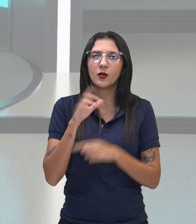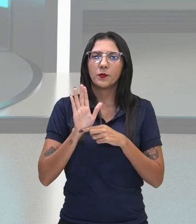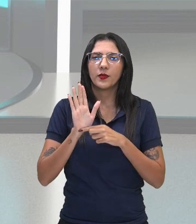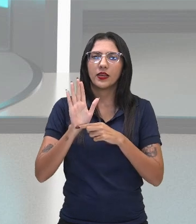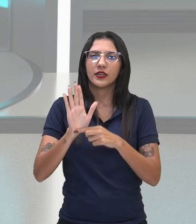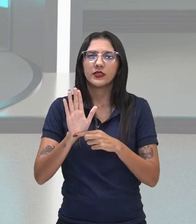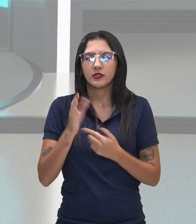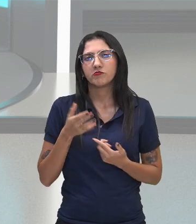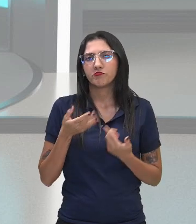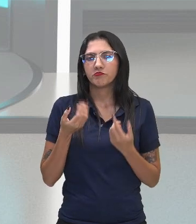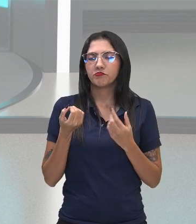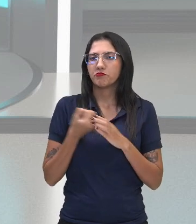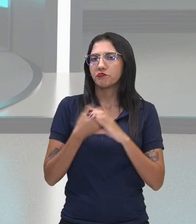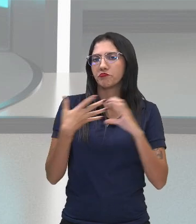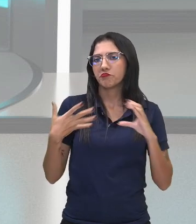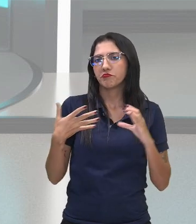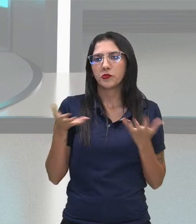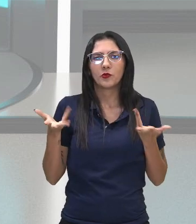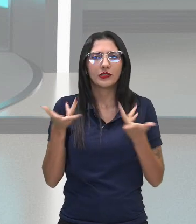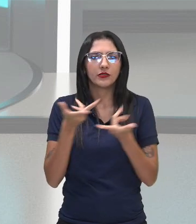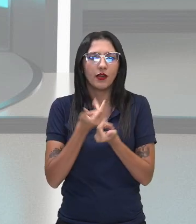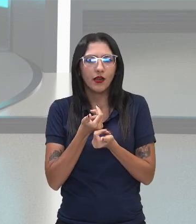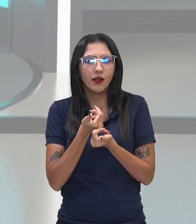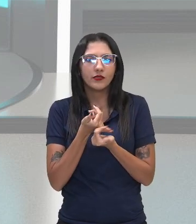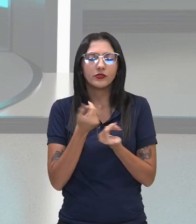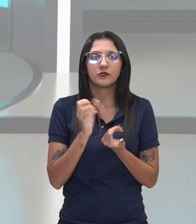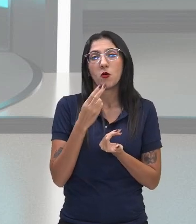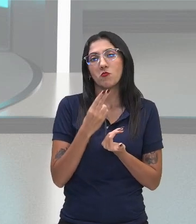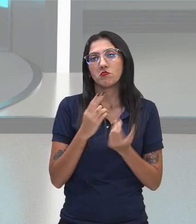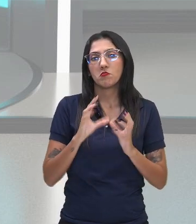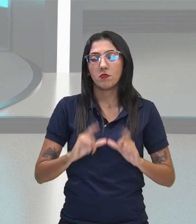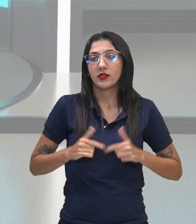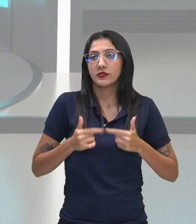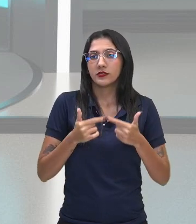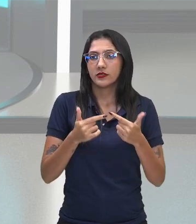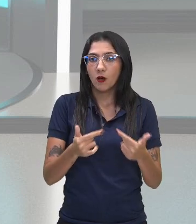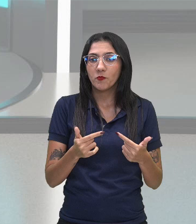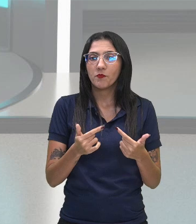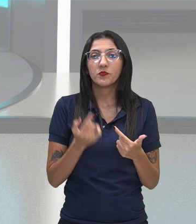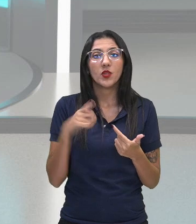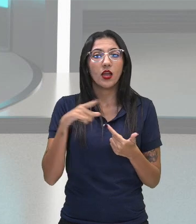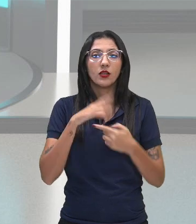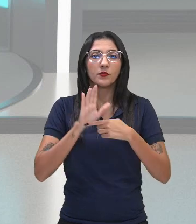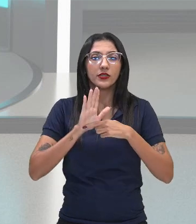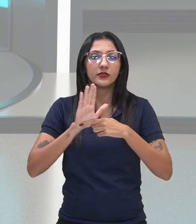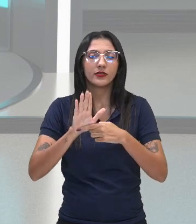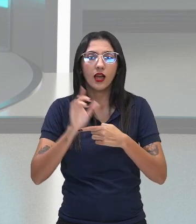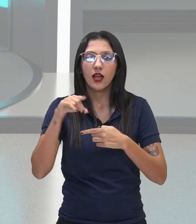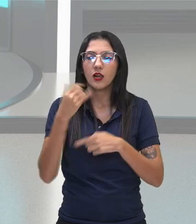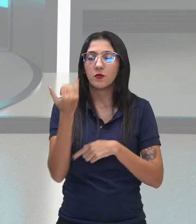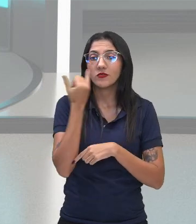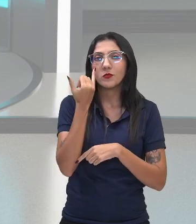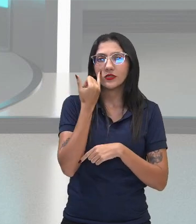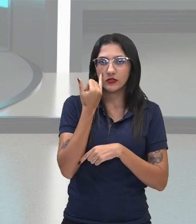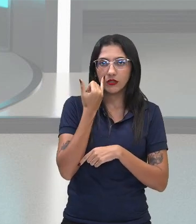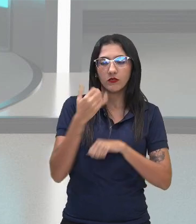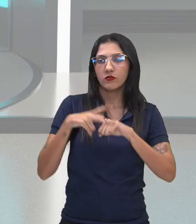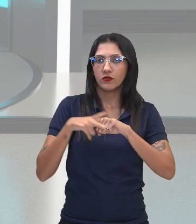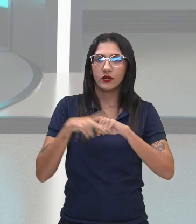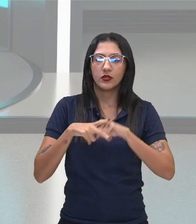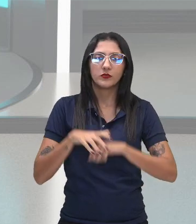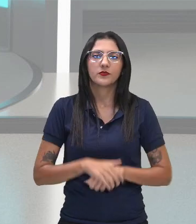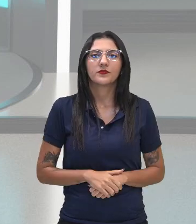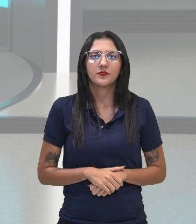uma qualidade, vai expressar uma ação, ela vai informar, o verbo vai informar